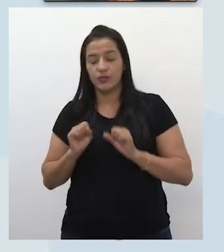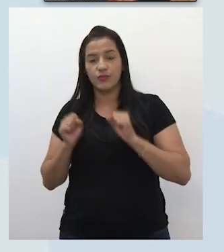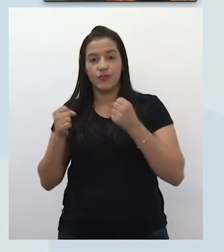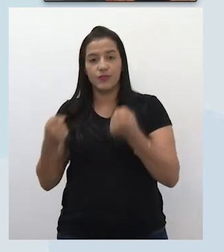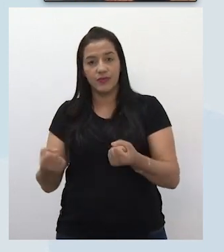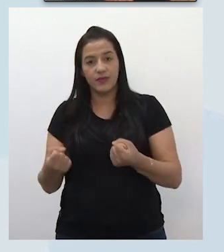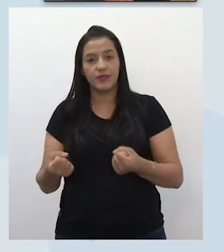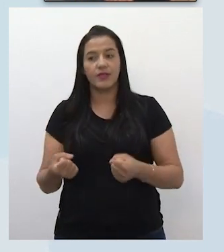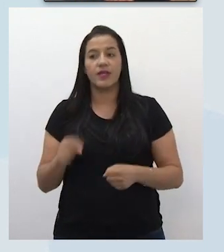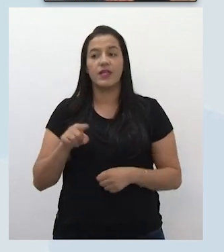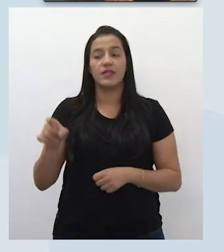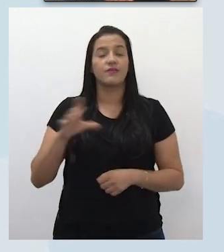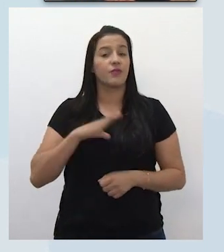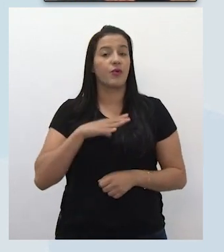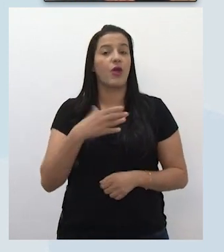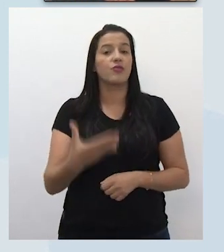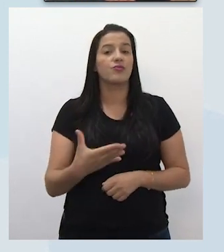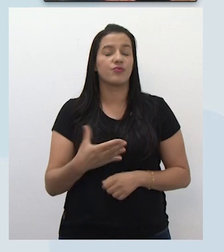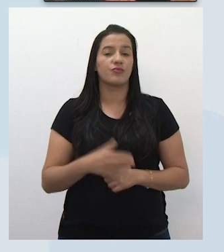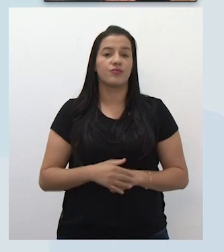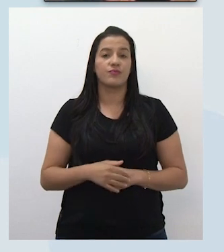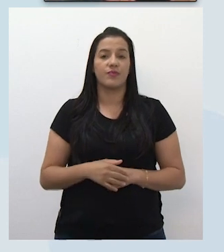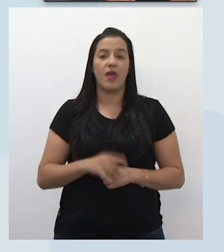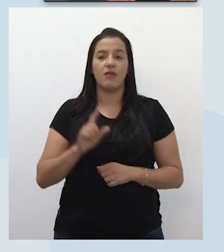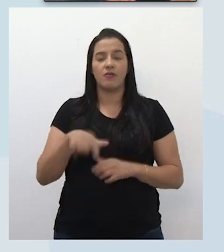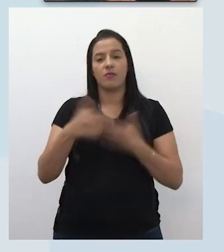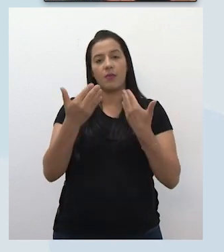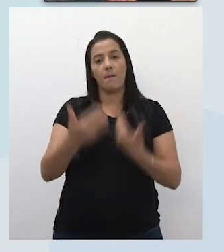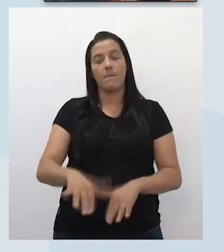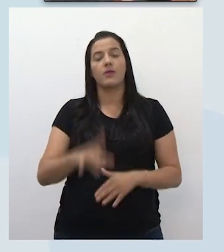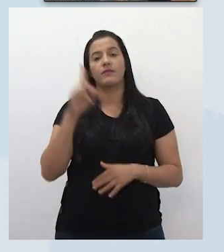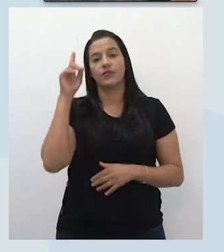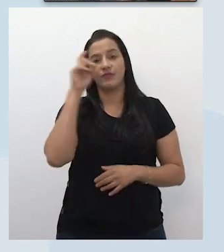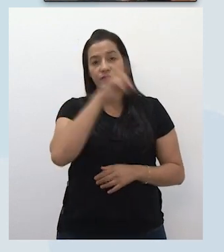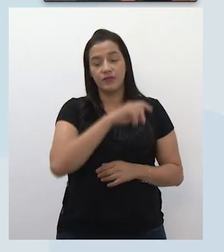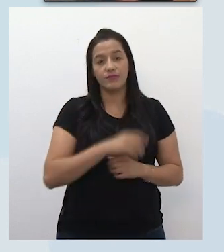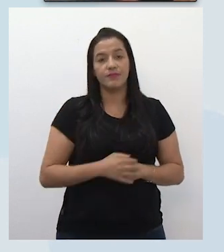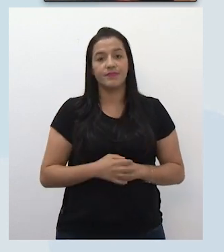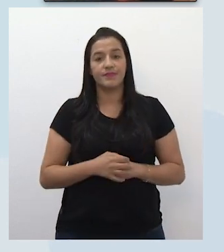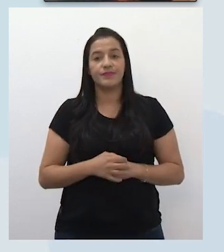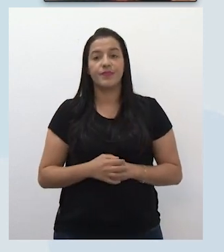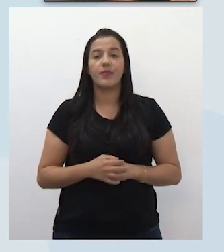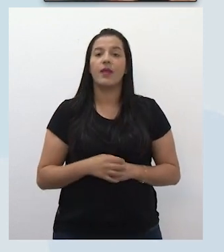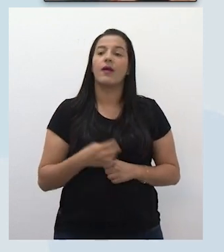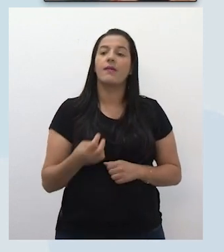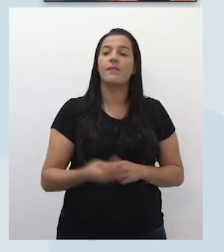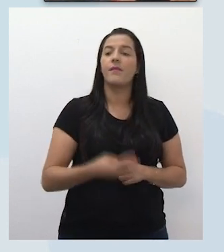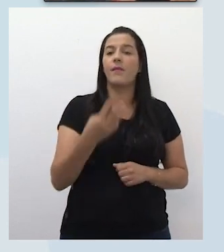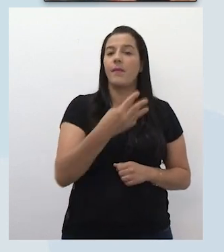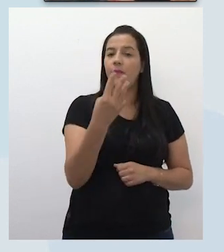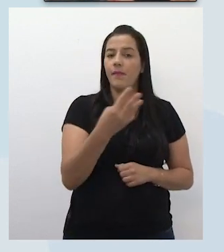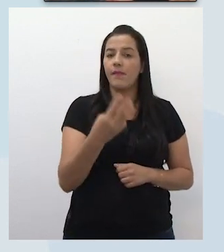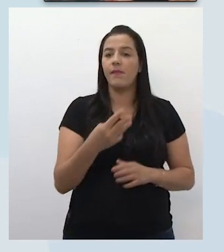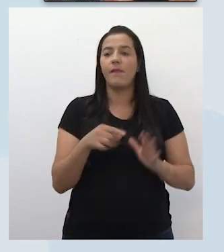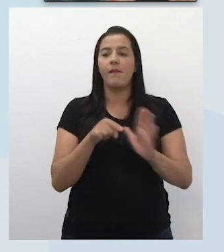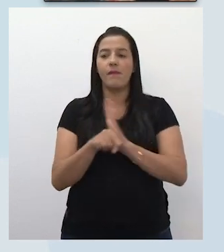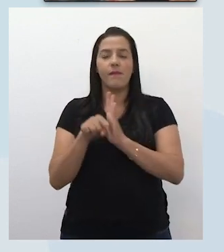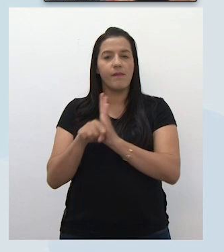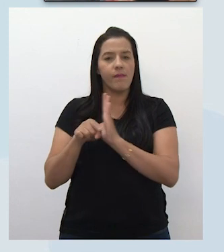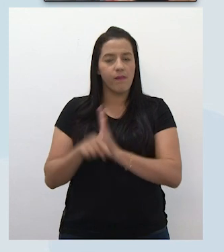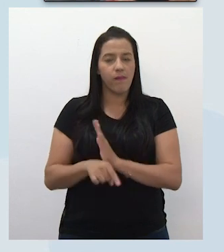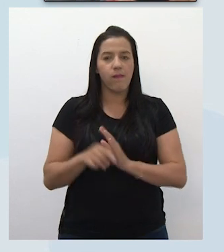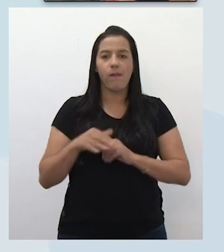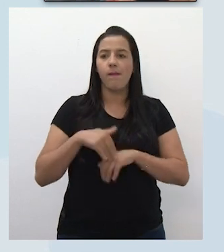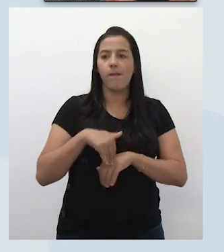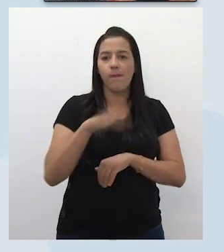foi um grupo mais corajoso, optou pela prova difícil. Daí veio o terceiro teste, bem mais complexo, né, que